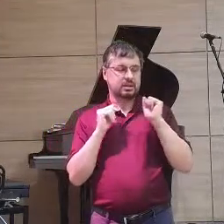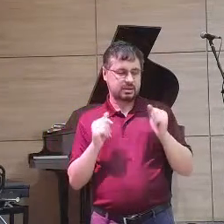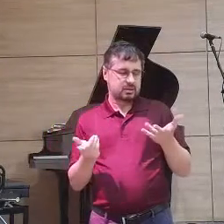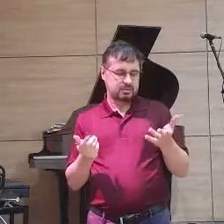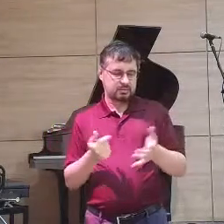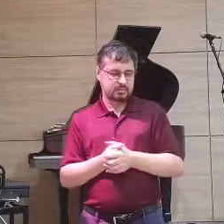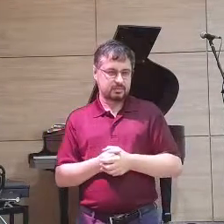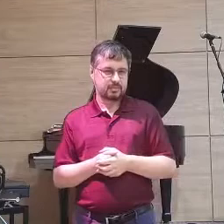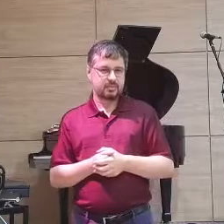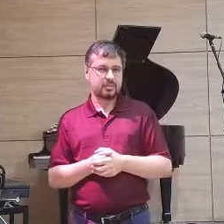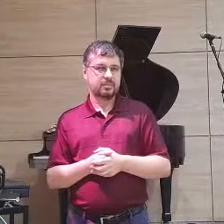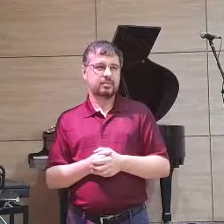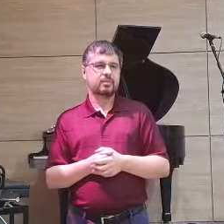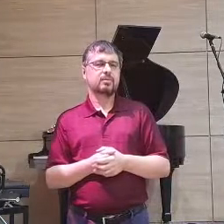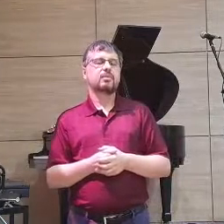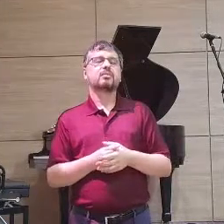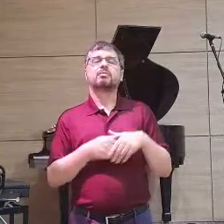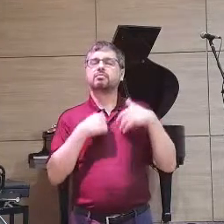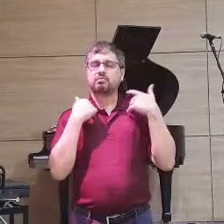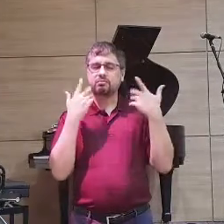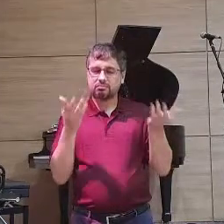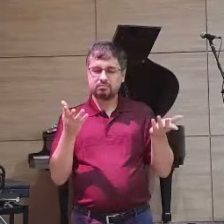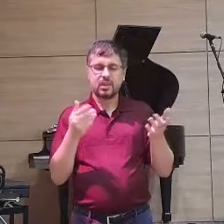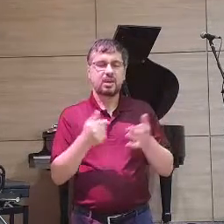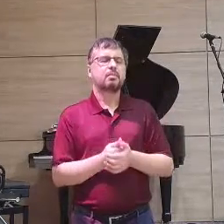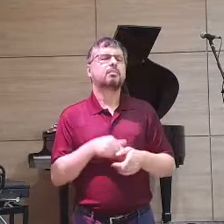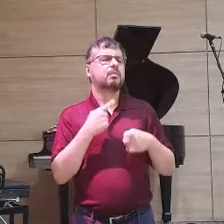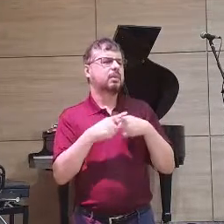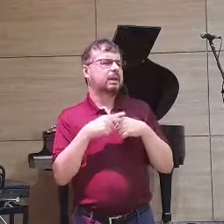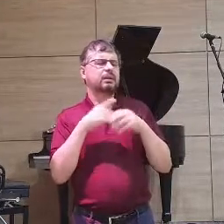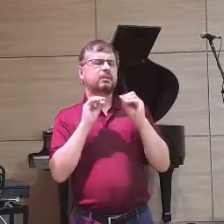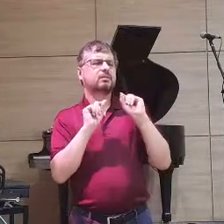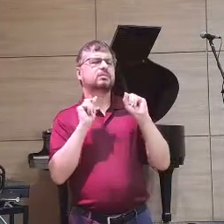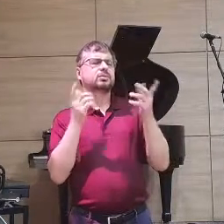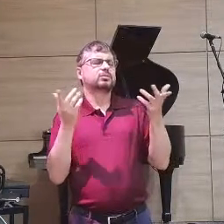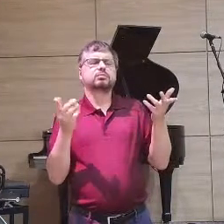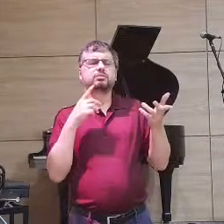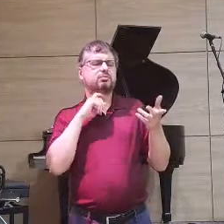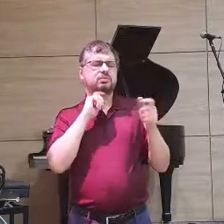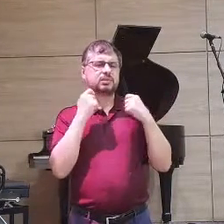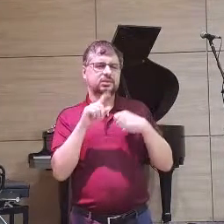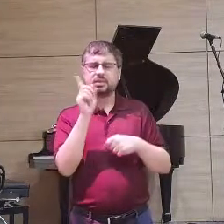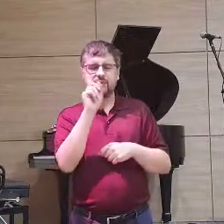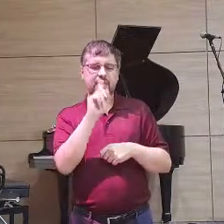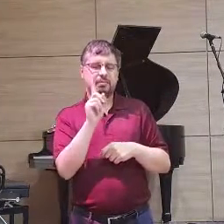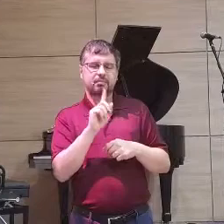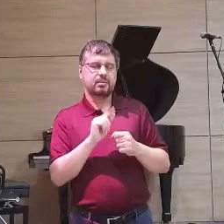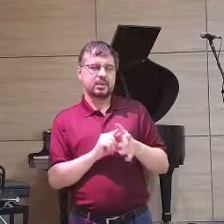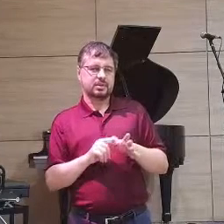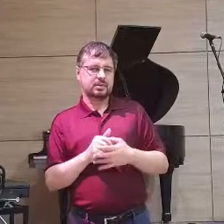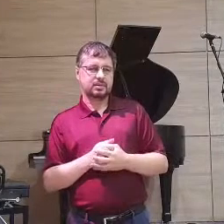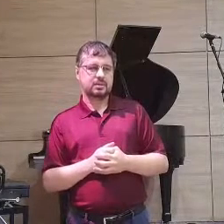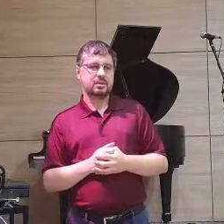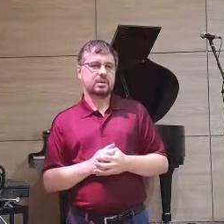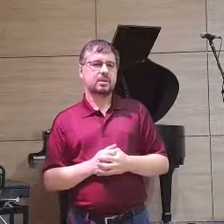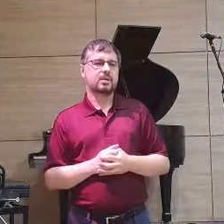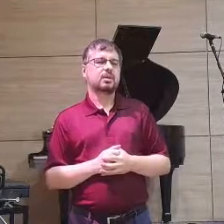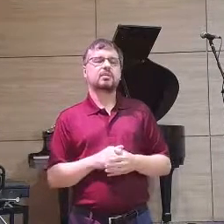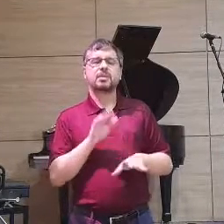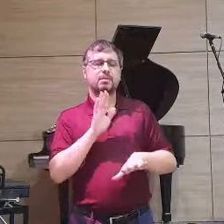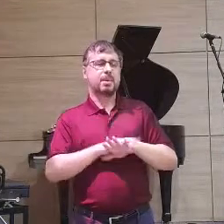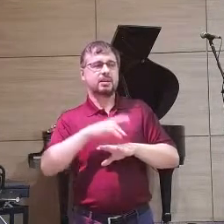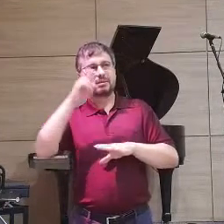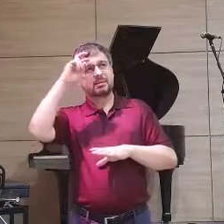outros para o que ninguém sabe para que a edificação ninguém sabe mas não é para isso não é para você mais sabe